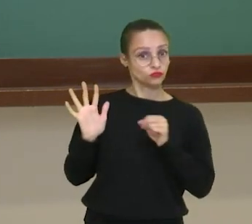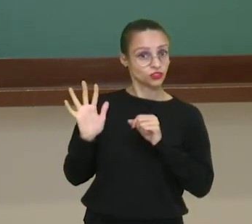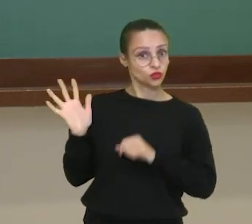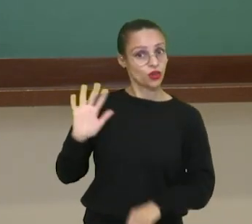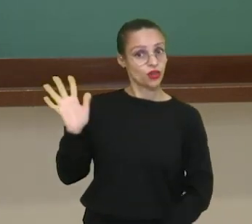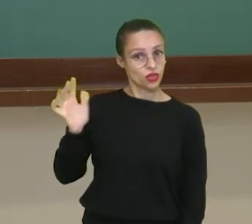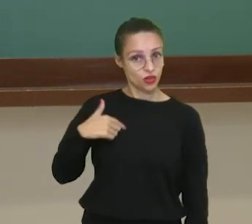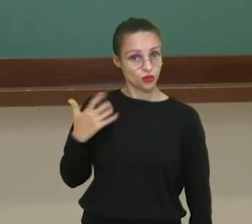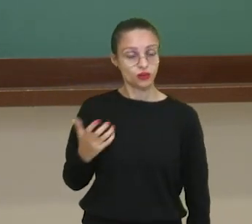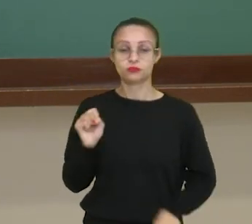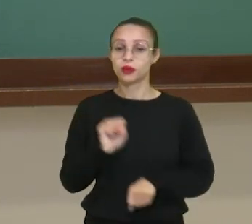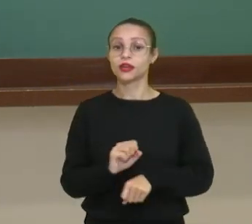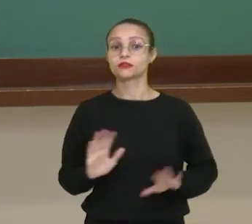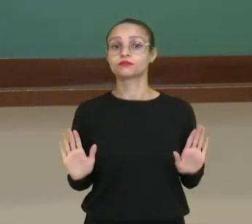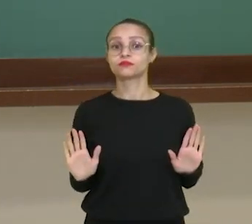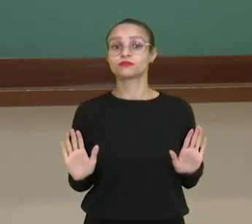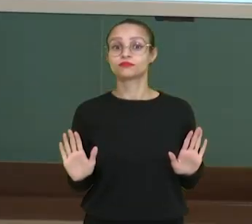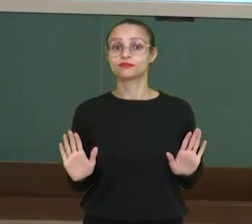vocês. Eu quero. Parei.